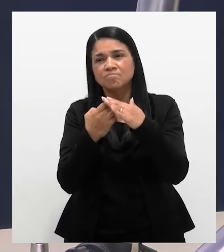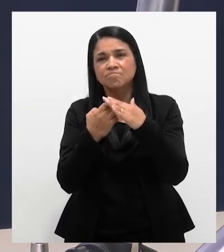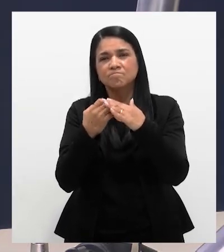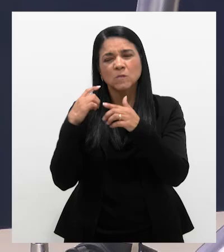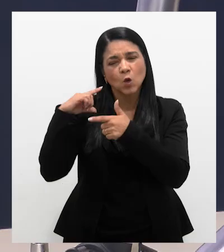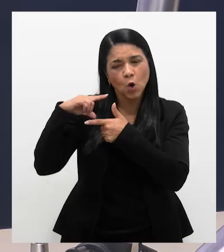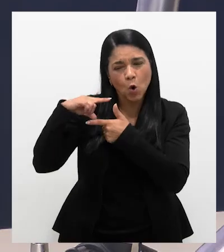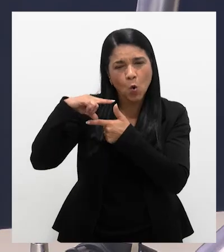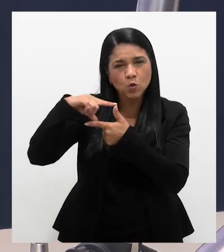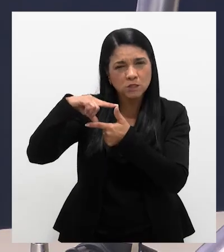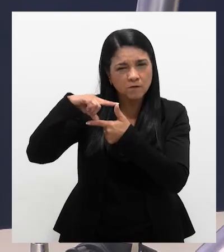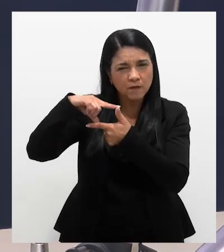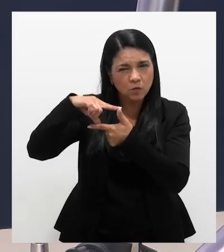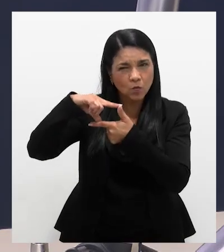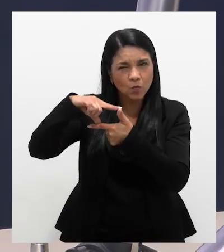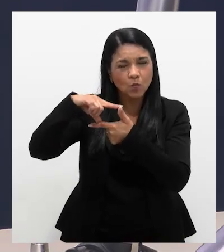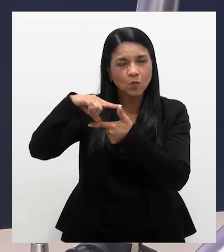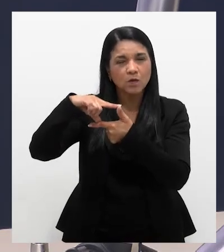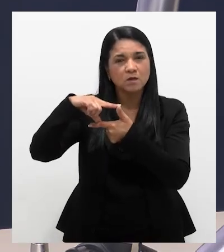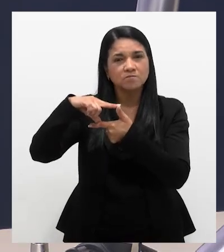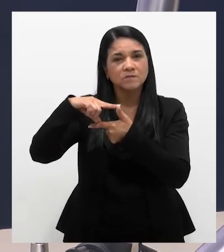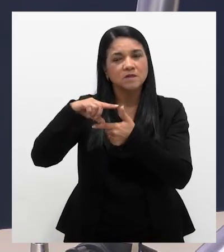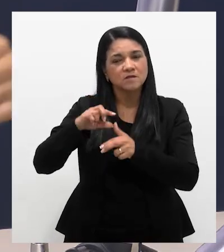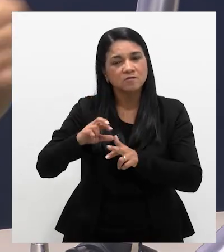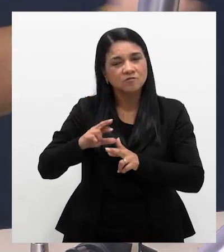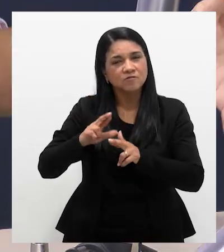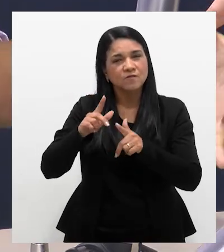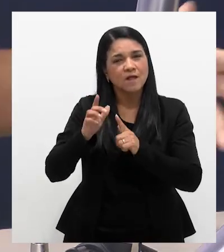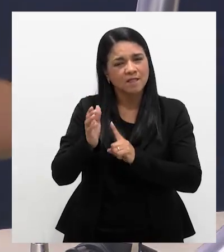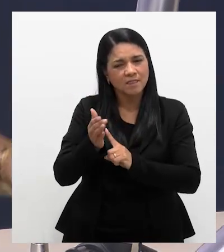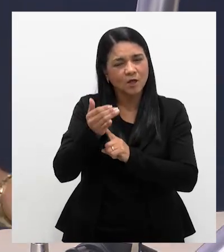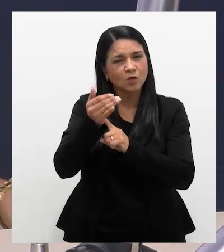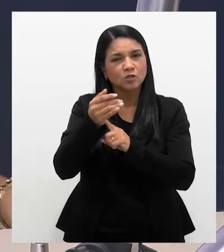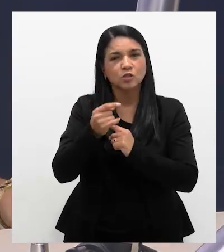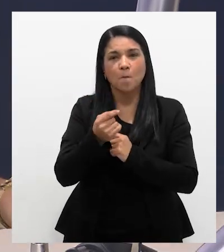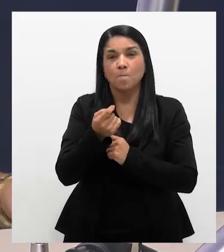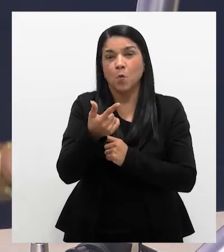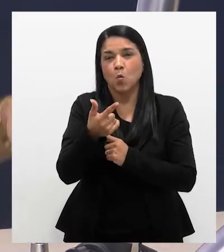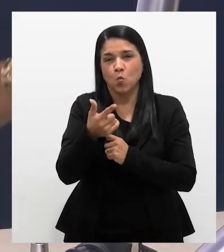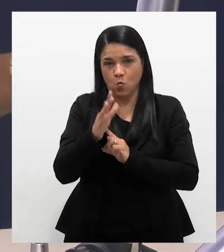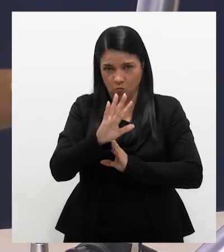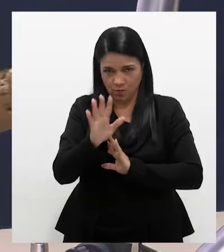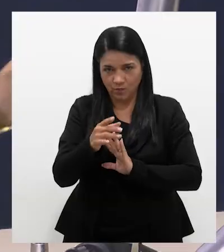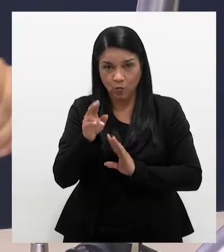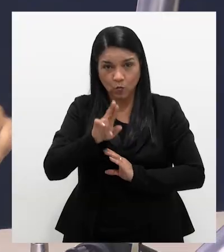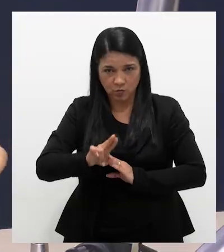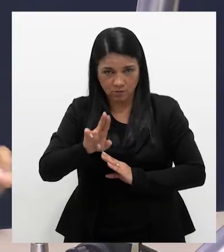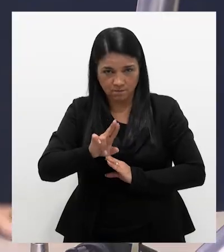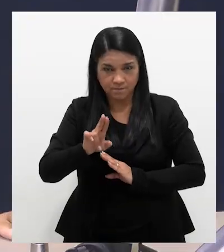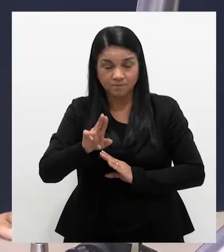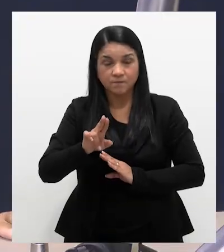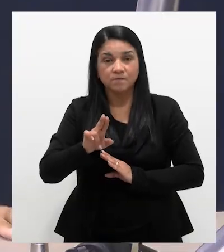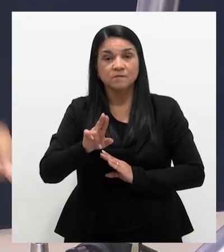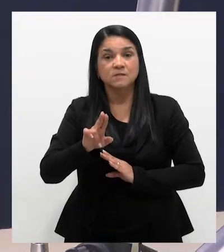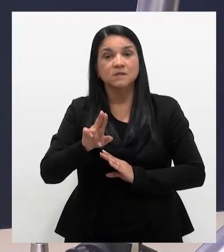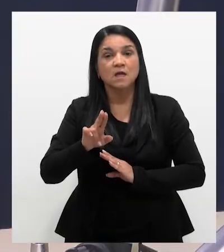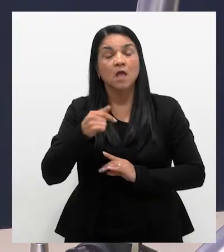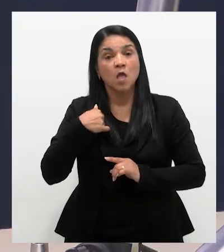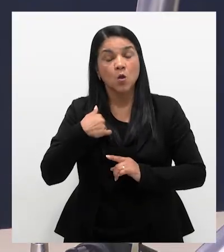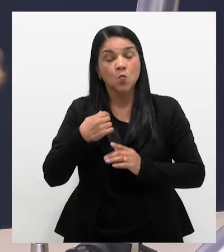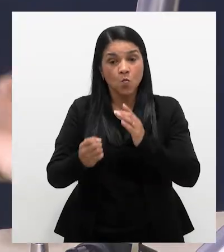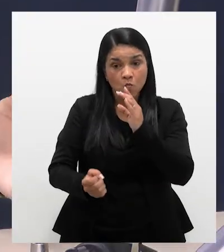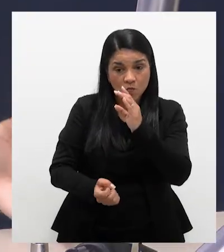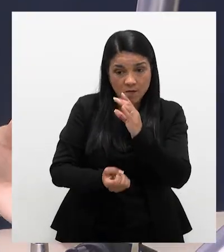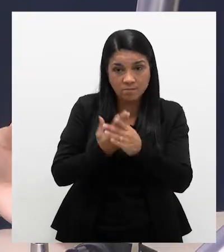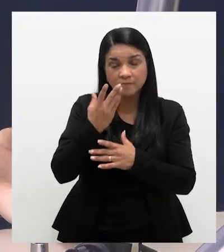um pouco mais conservadora, que eu poderia dizer assim, em relação à tecnologia, né? Não é vanguardista assim de tecnologia. Eu